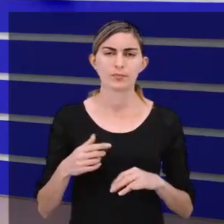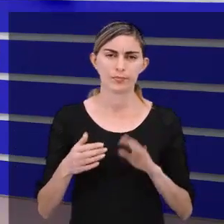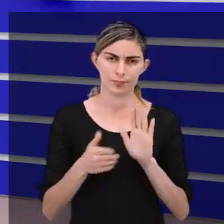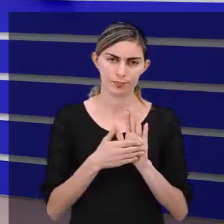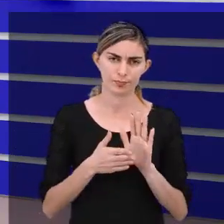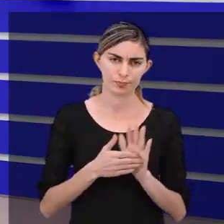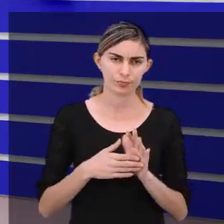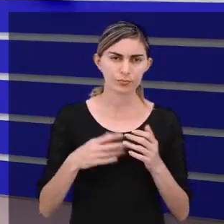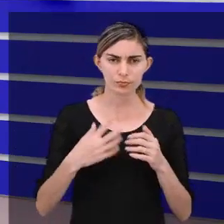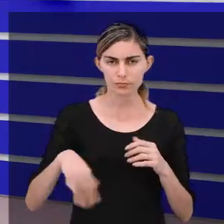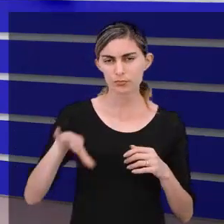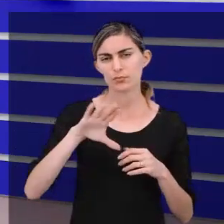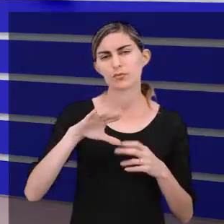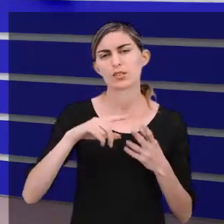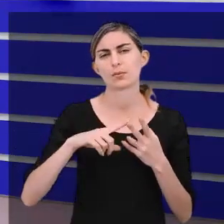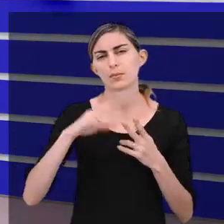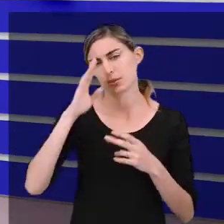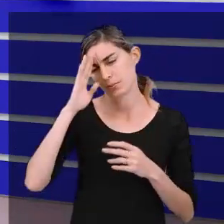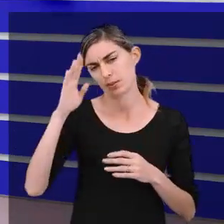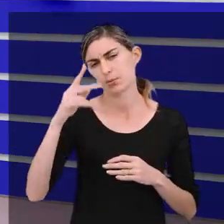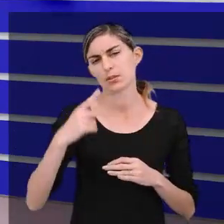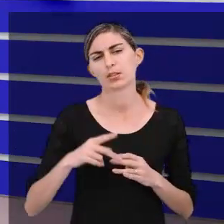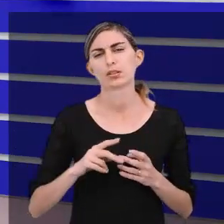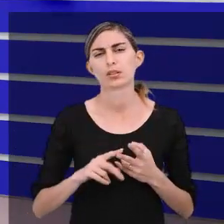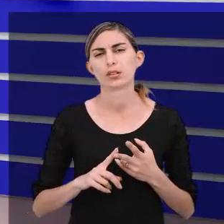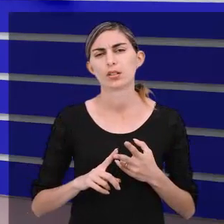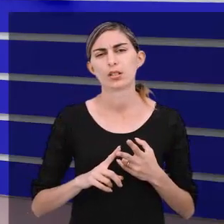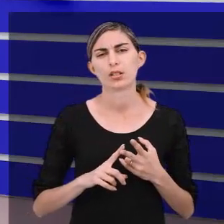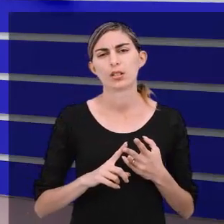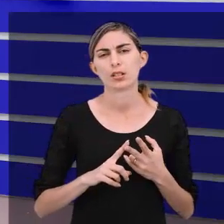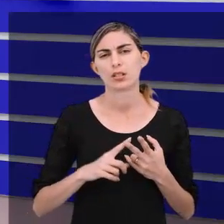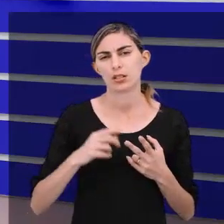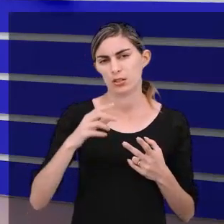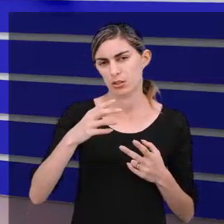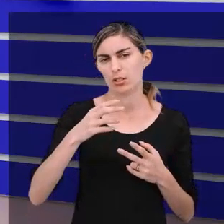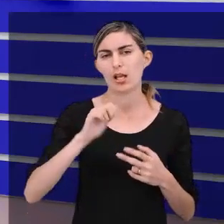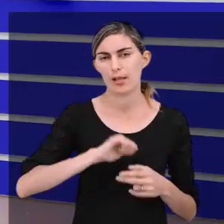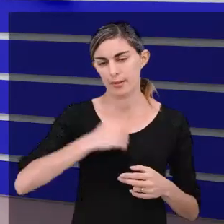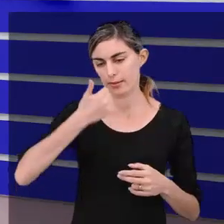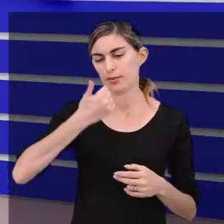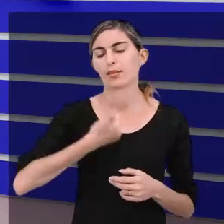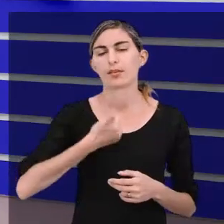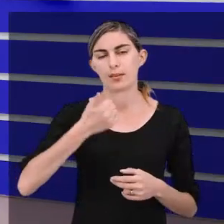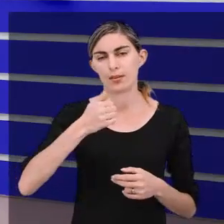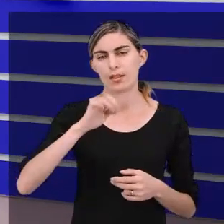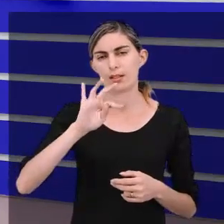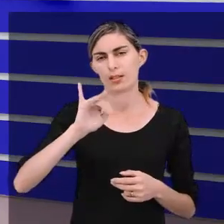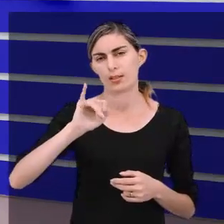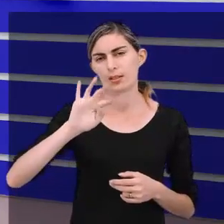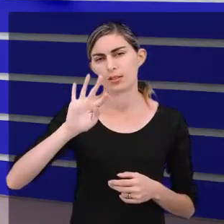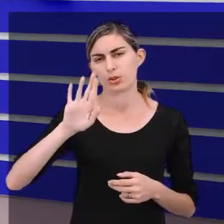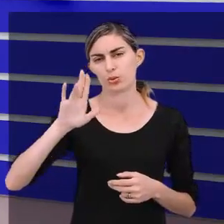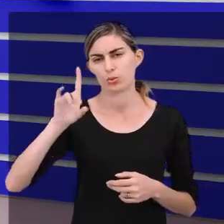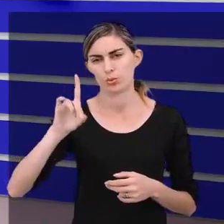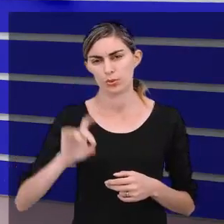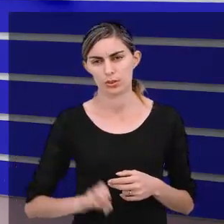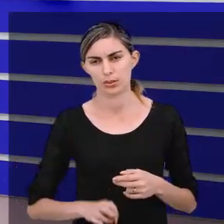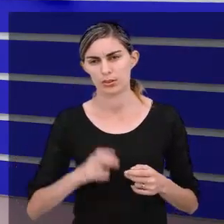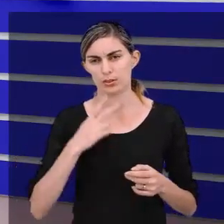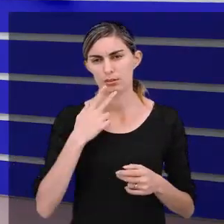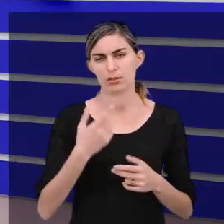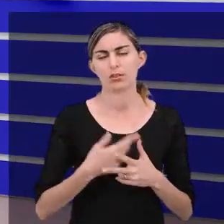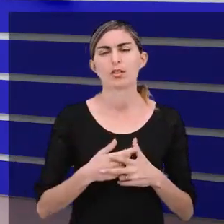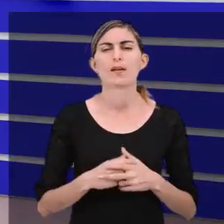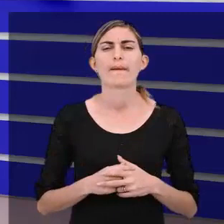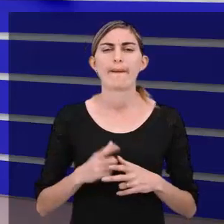propósito para esse campo, principalmente para esse campo, Denise, da atitude, que é o campo que eu falei dos quereres, mais